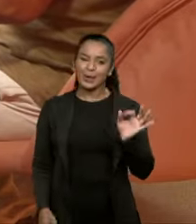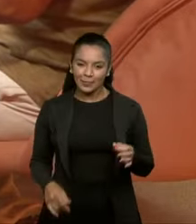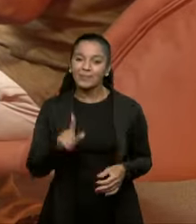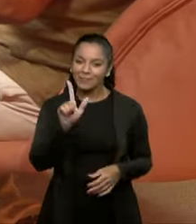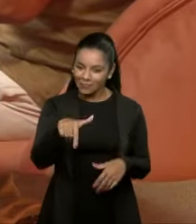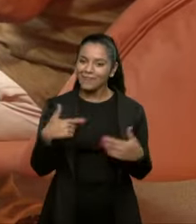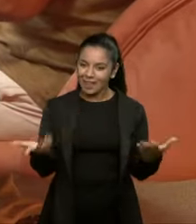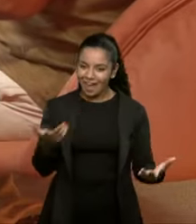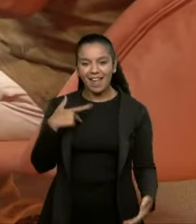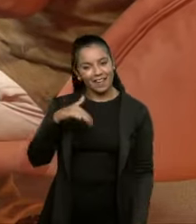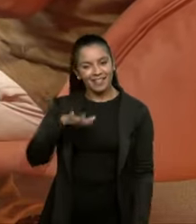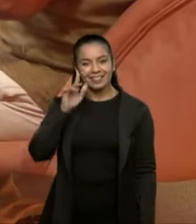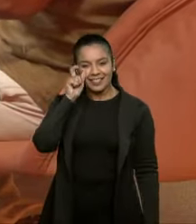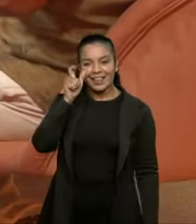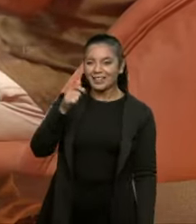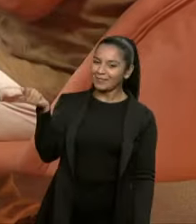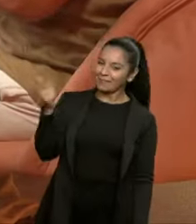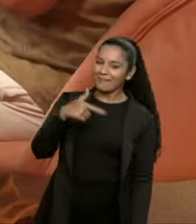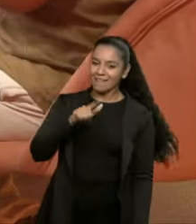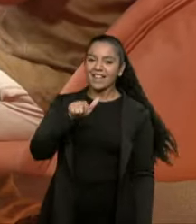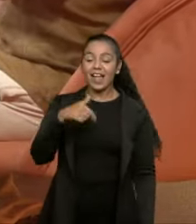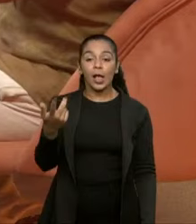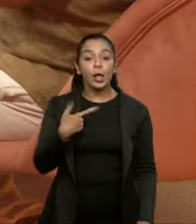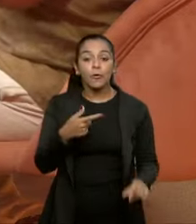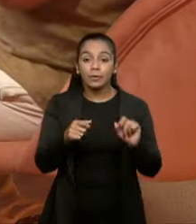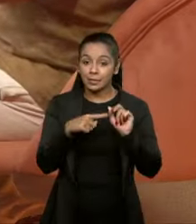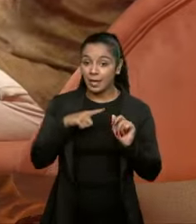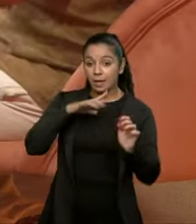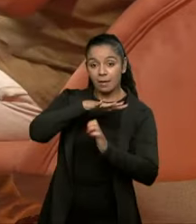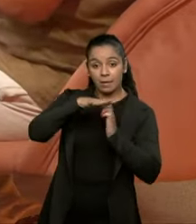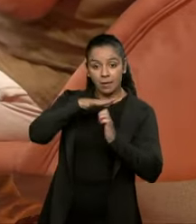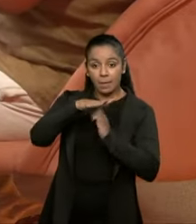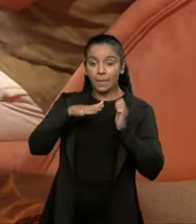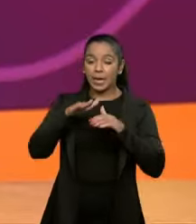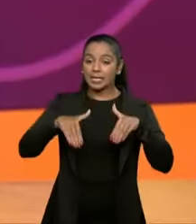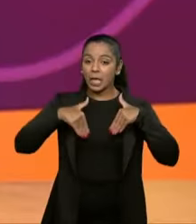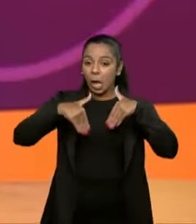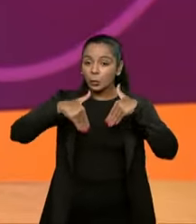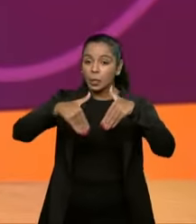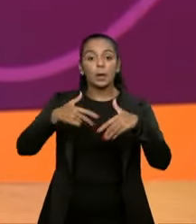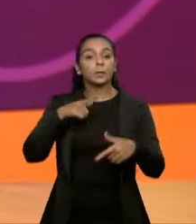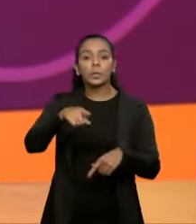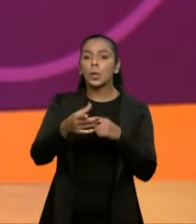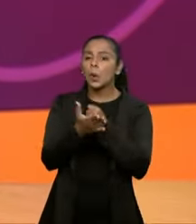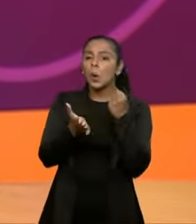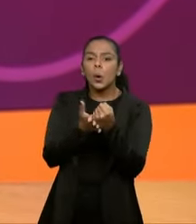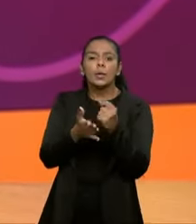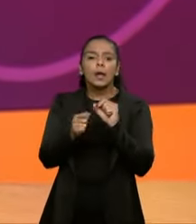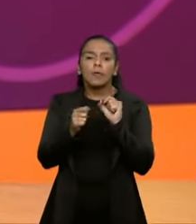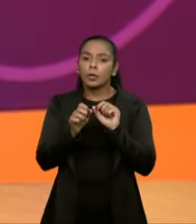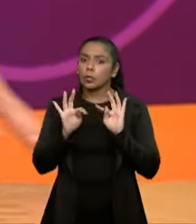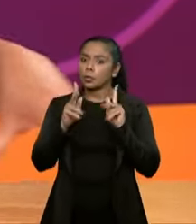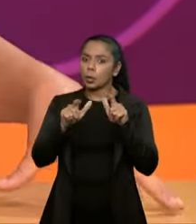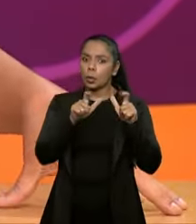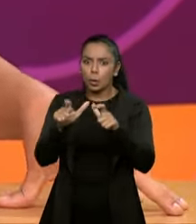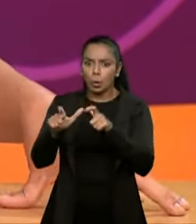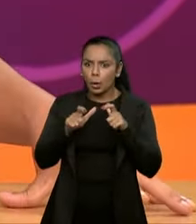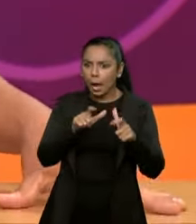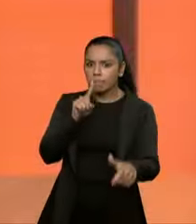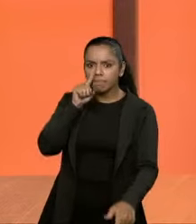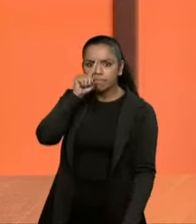caminho. É verdade. Então, eu fiz, eu tenho uma empresa na Austrália que você contrata, ele faz todo lugar, você passa em lugares perigosos, países perigosos. Sim.